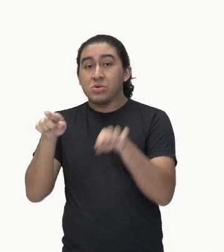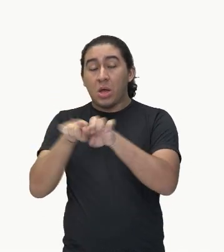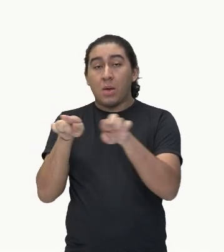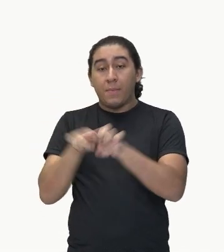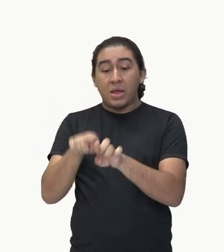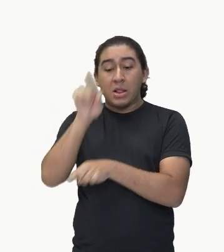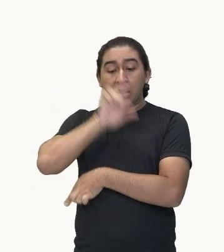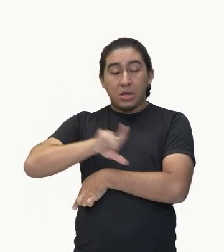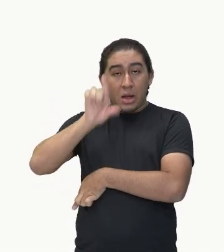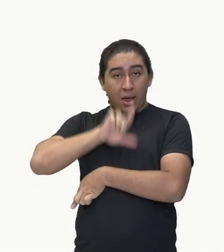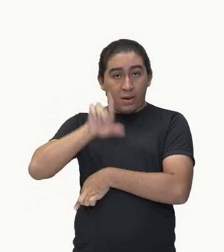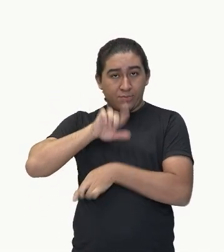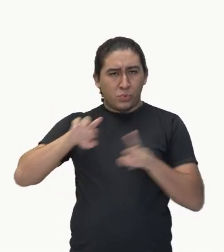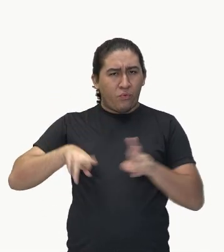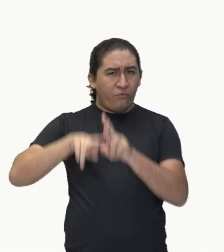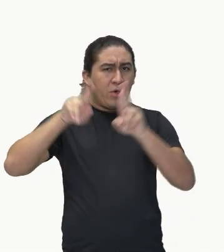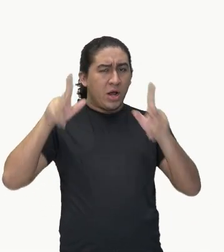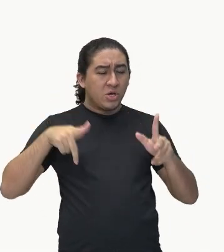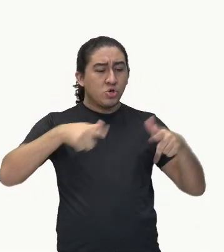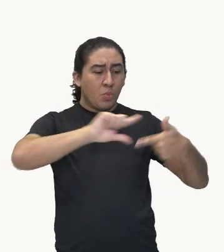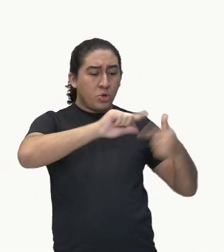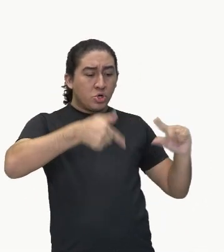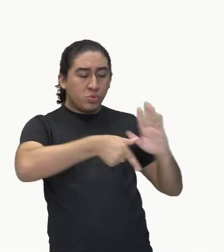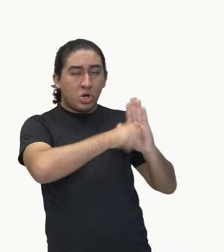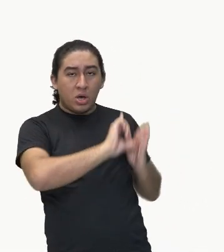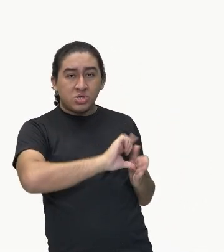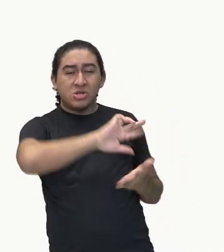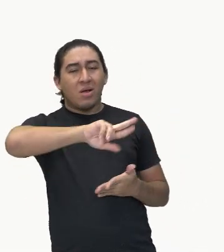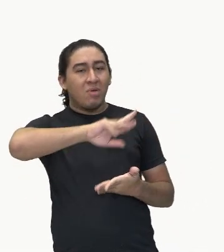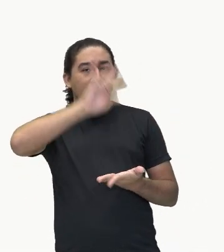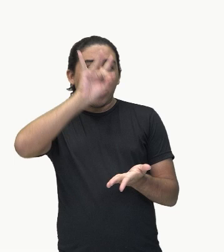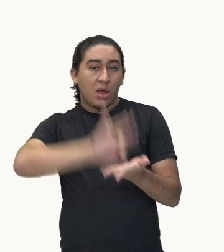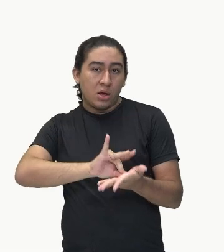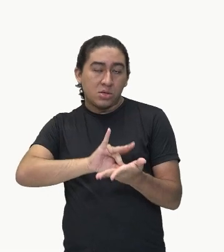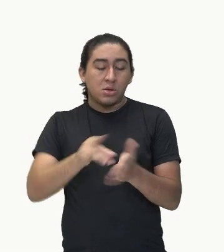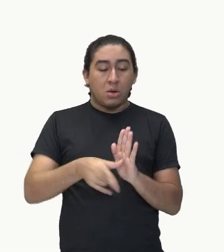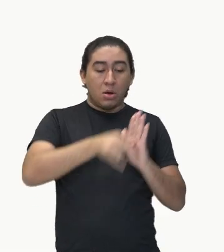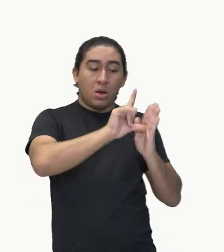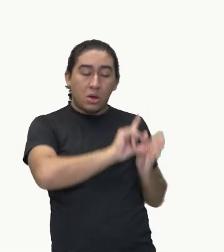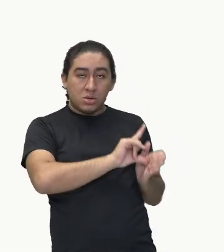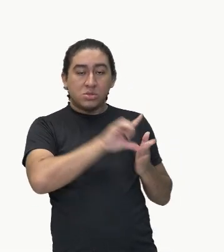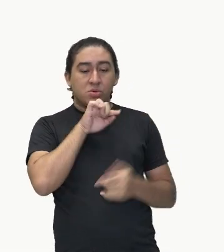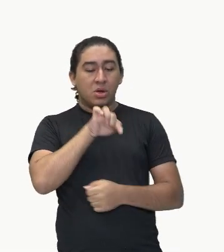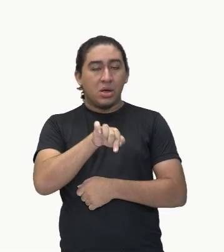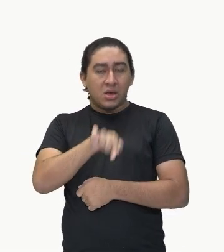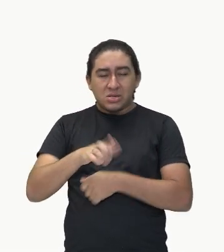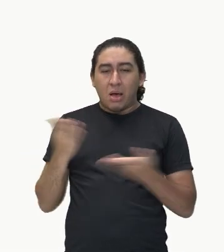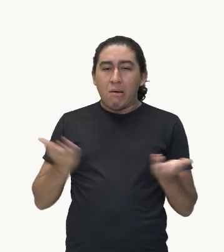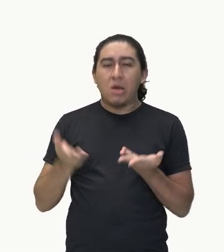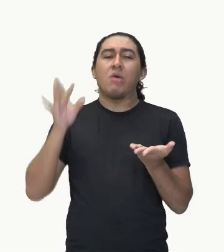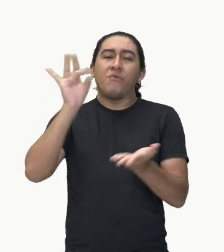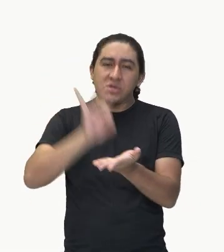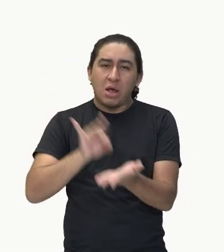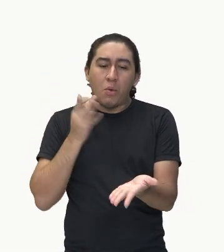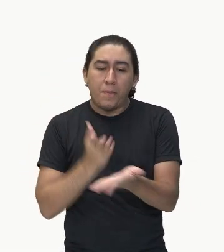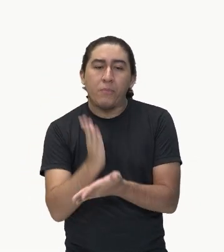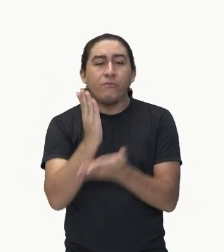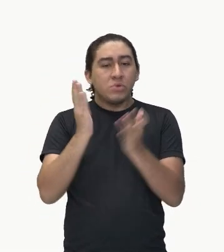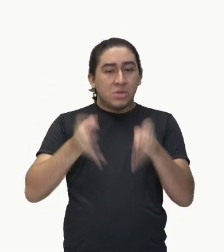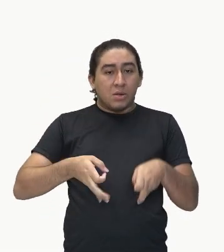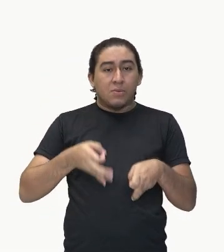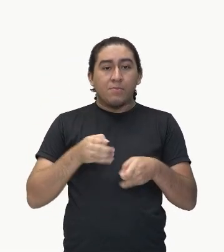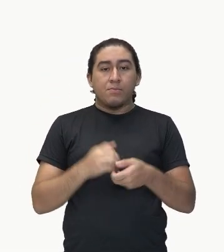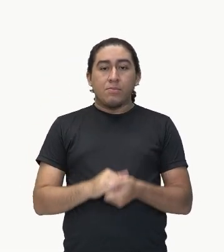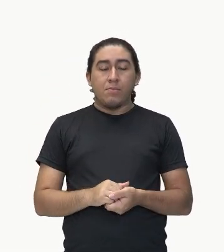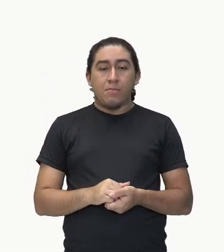Ao contrário do pré-modernismo, que não foi, o modernismo sim vai se configurar como este movimento artístico e literário que